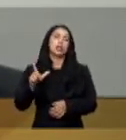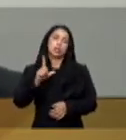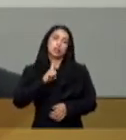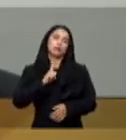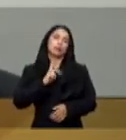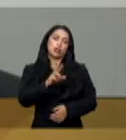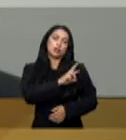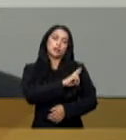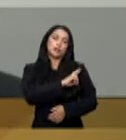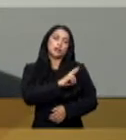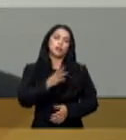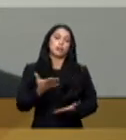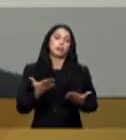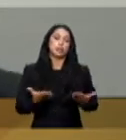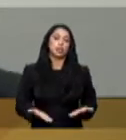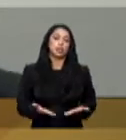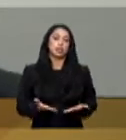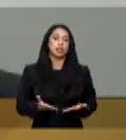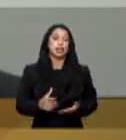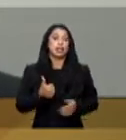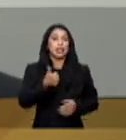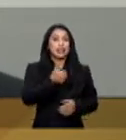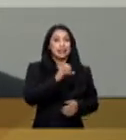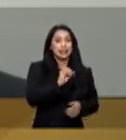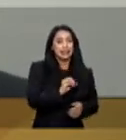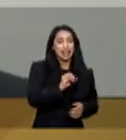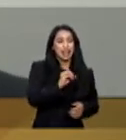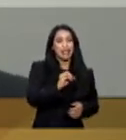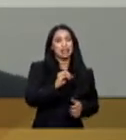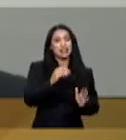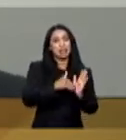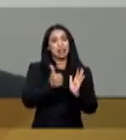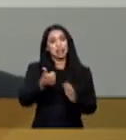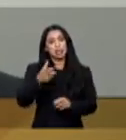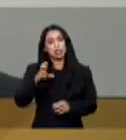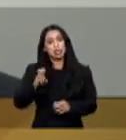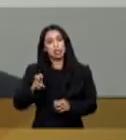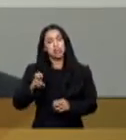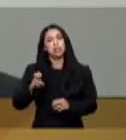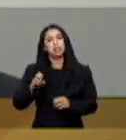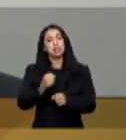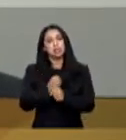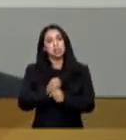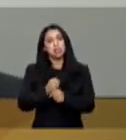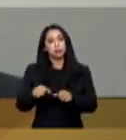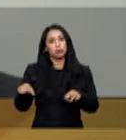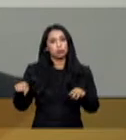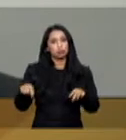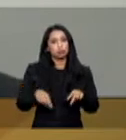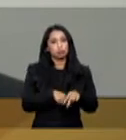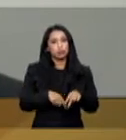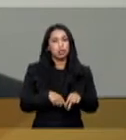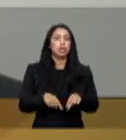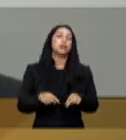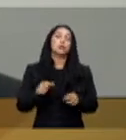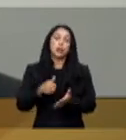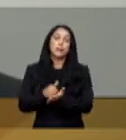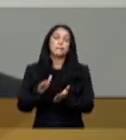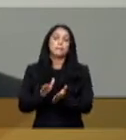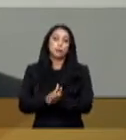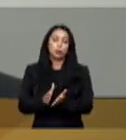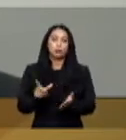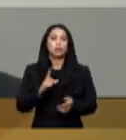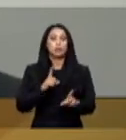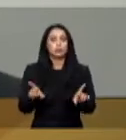cominada de reclusão de 10 a 15 anos e multa, sendo considerado ainda hediondo nos termos da Lei 9.695,